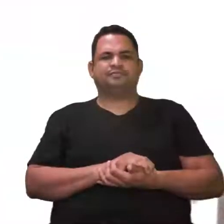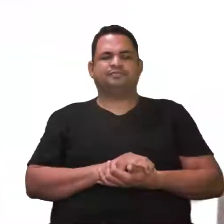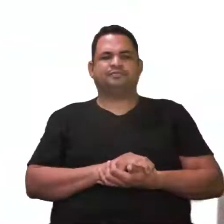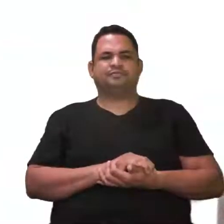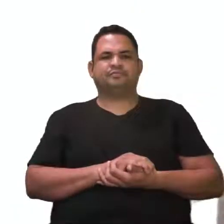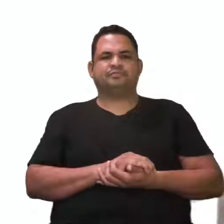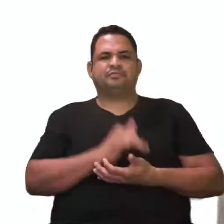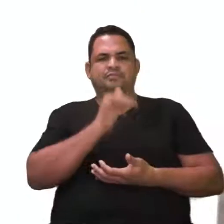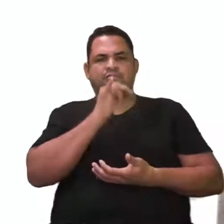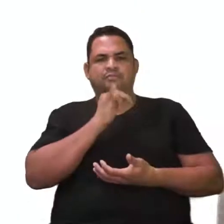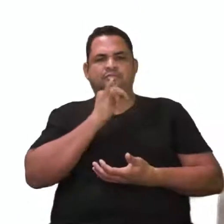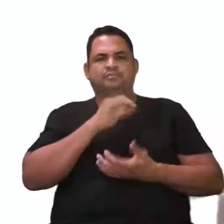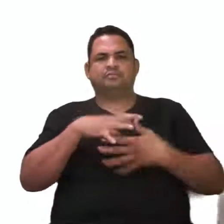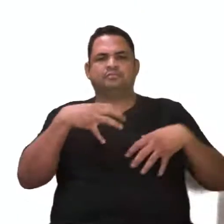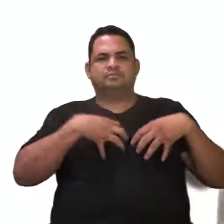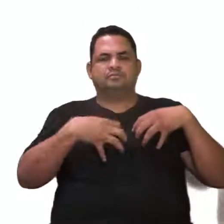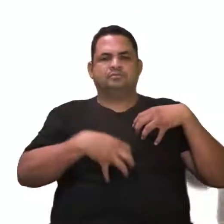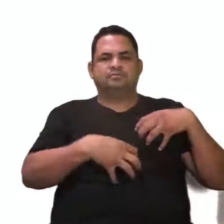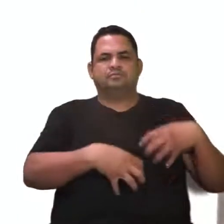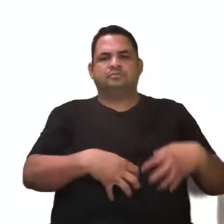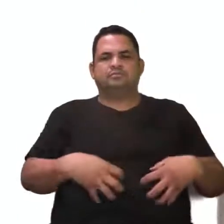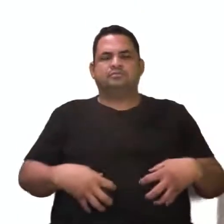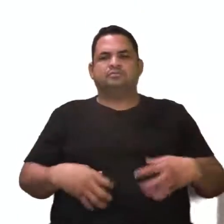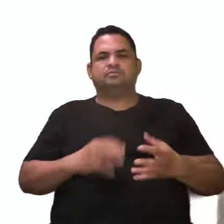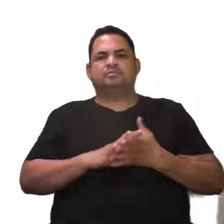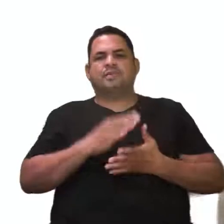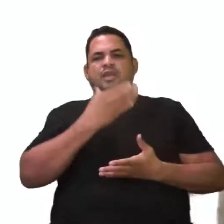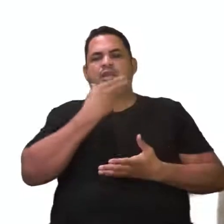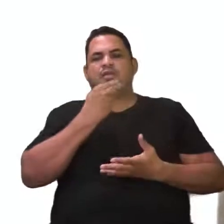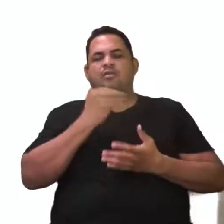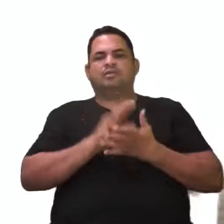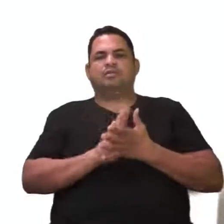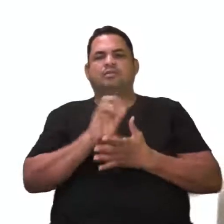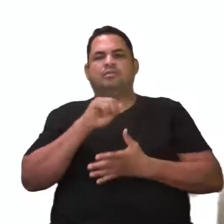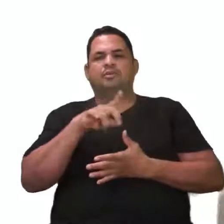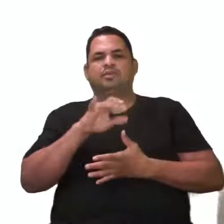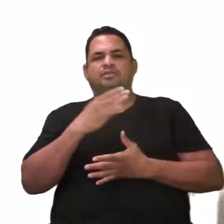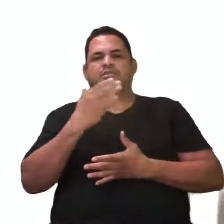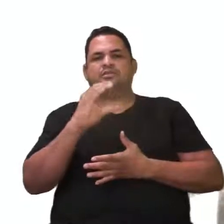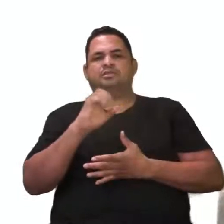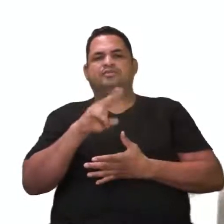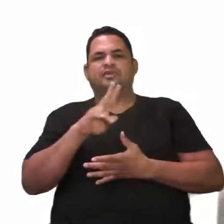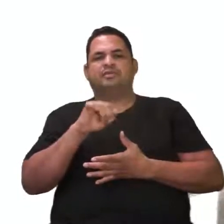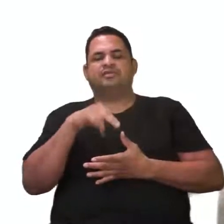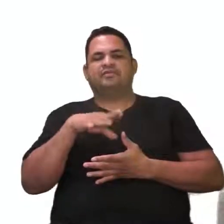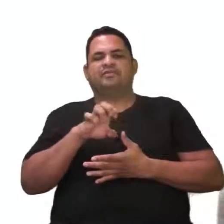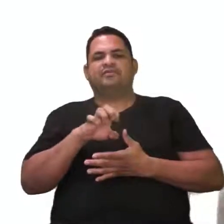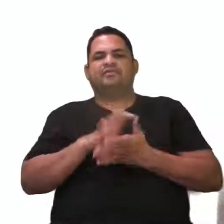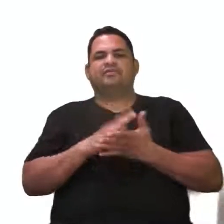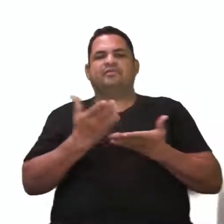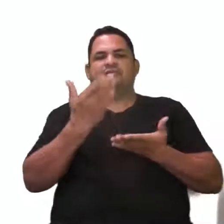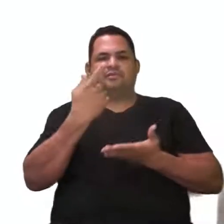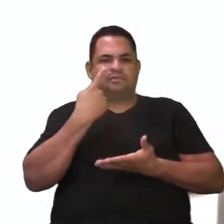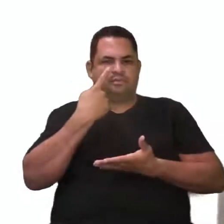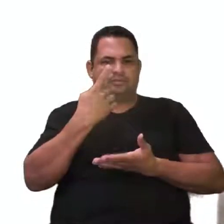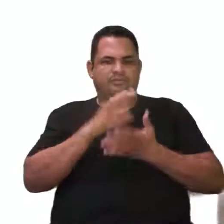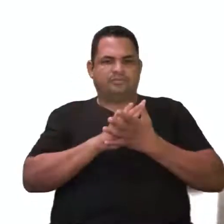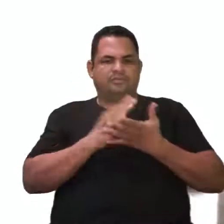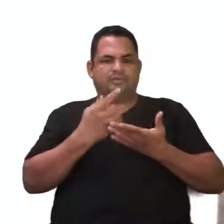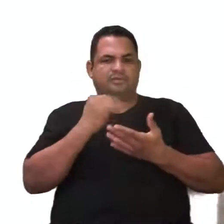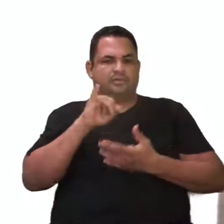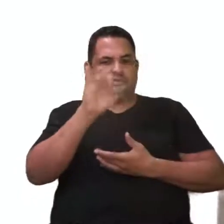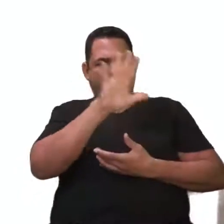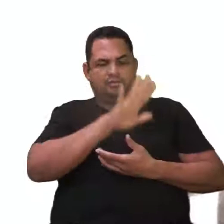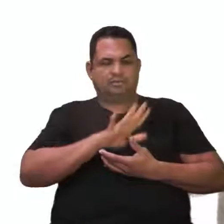Vamos lá. Um exemplo de órgão vestigial no homem é o apêndice vermiforme. Por que vermiforme? Porque realmente vocês vão ver a imagem, se vocês